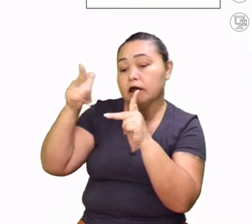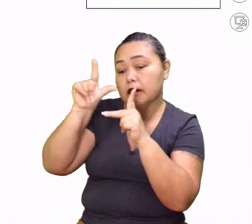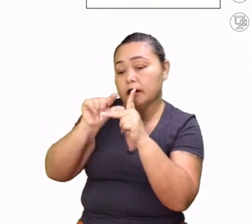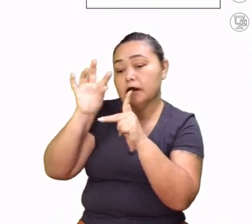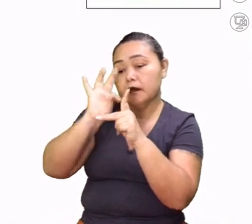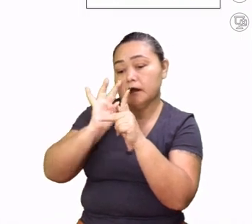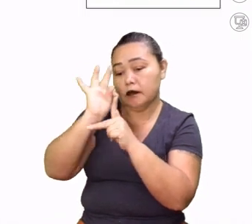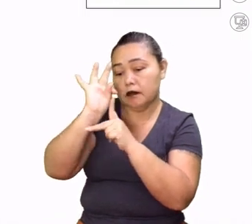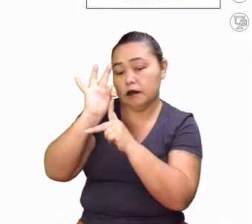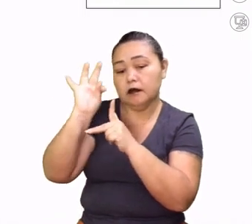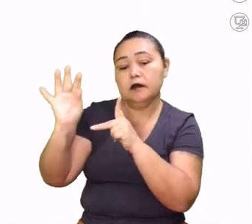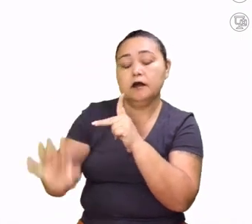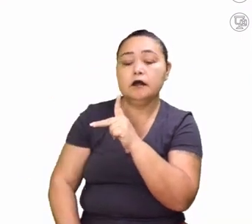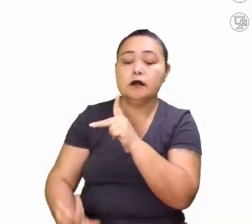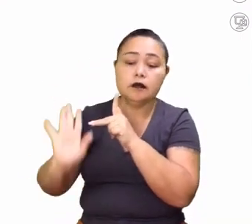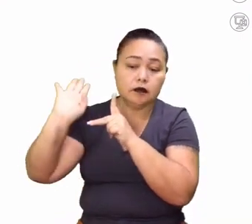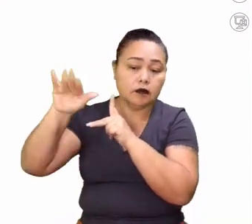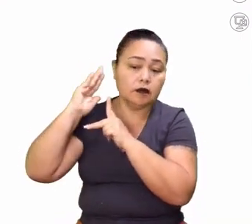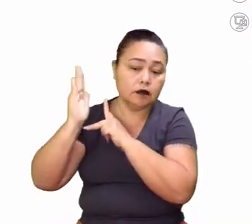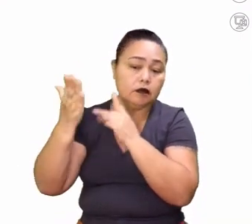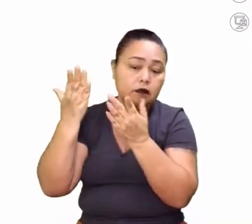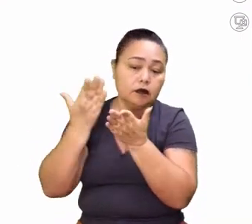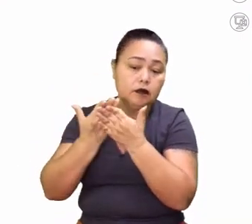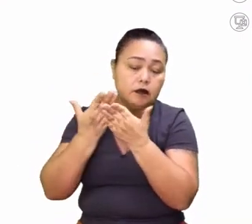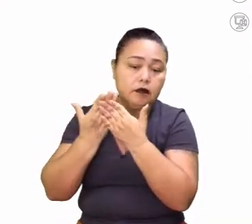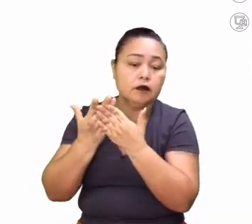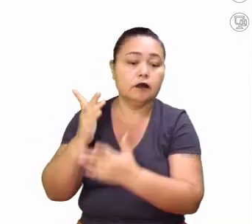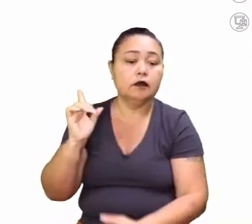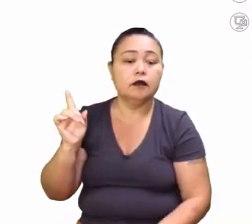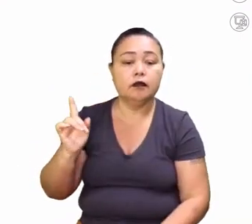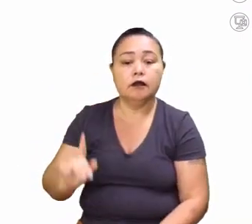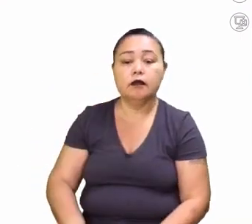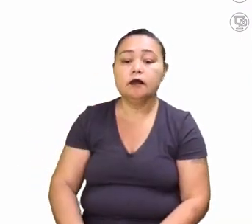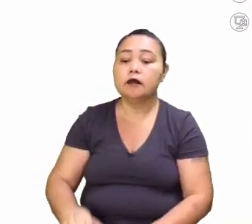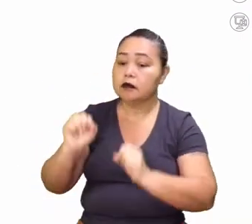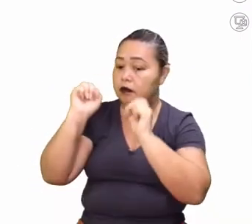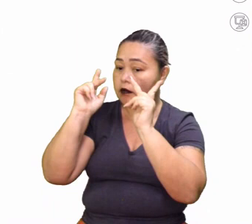nós já vimos isso para ficar bem